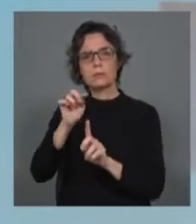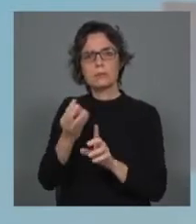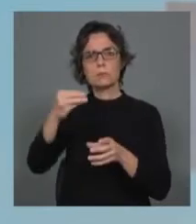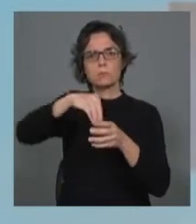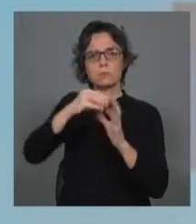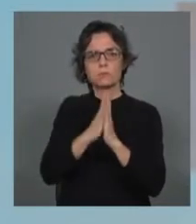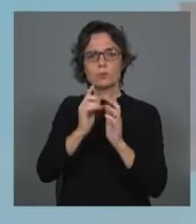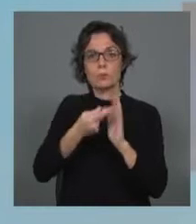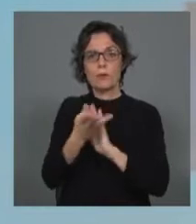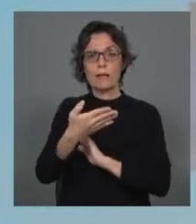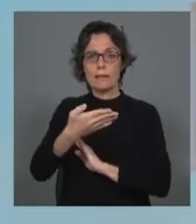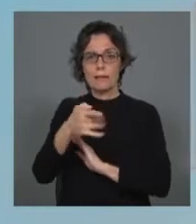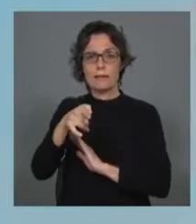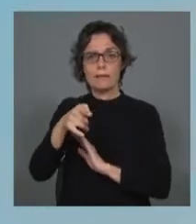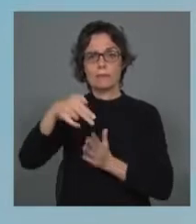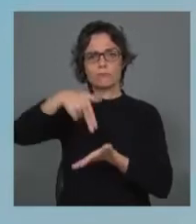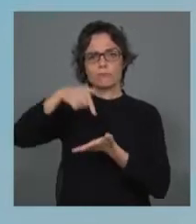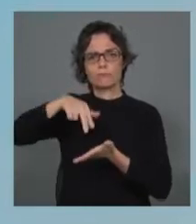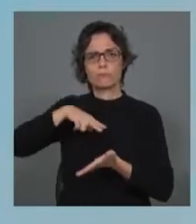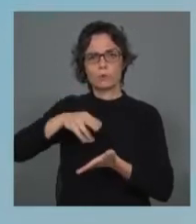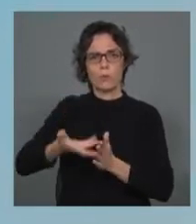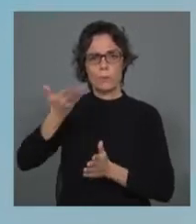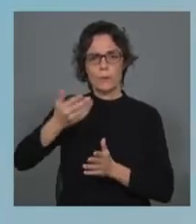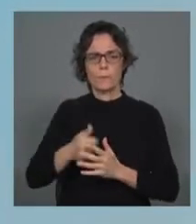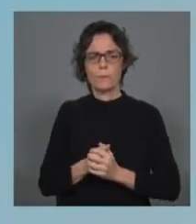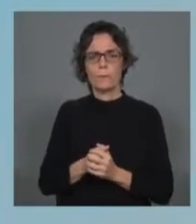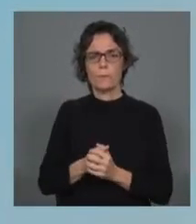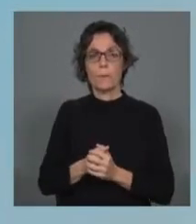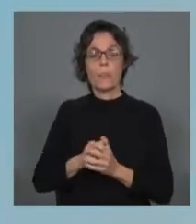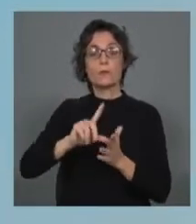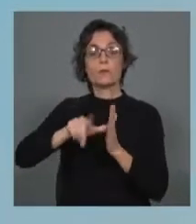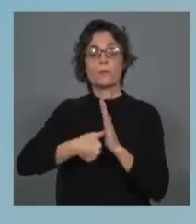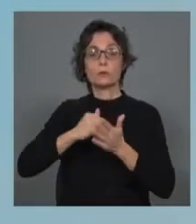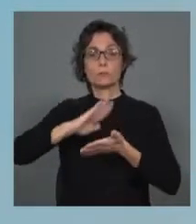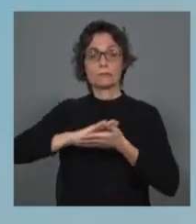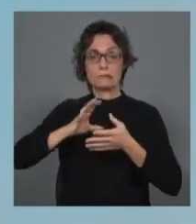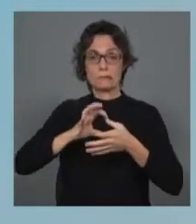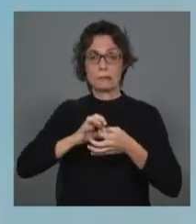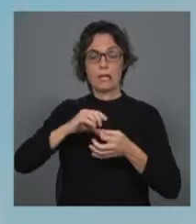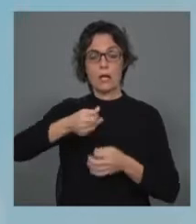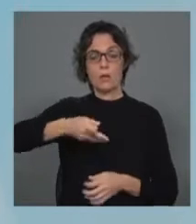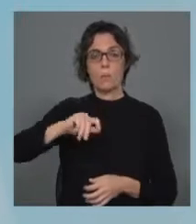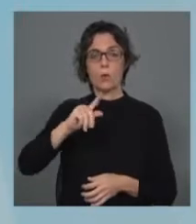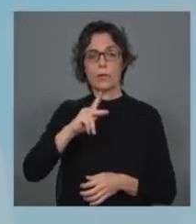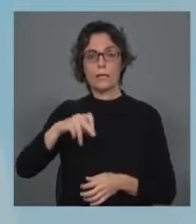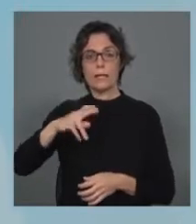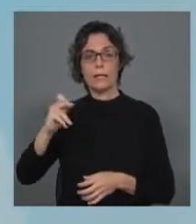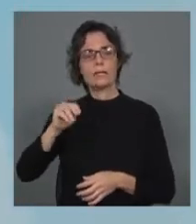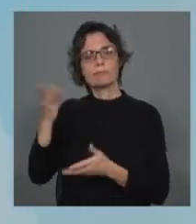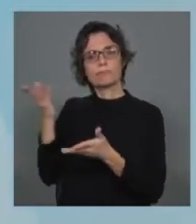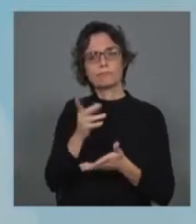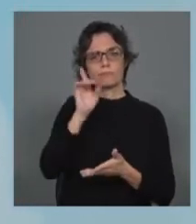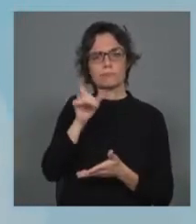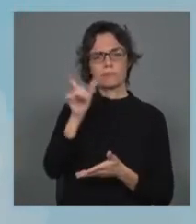religiões com maior implantação em Portugal. Um projeto editorial que agora apresentamos, contando com a presença neste programa de Lídia